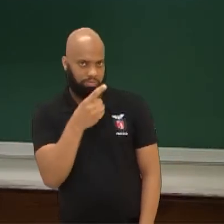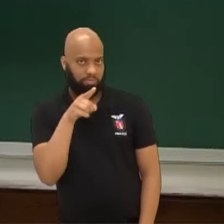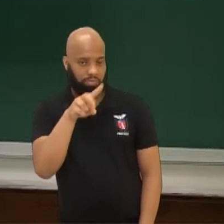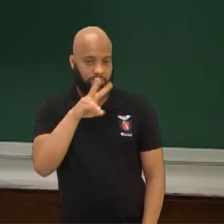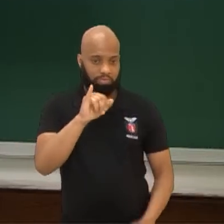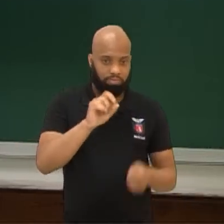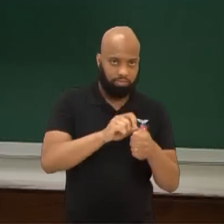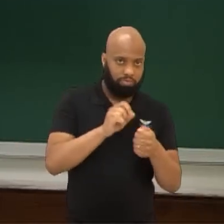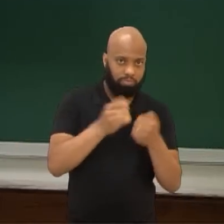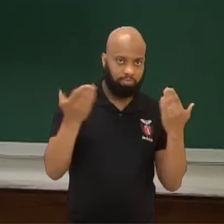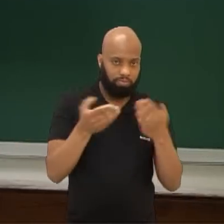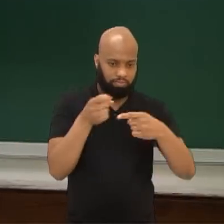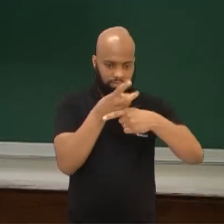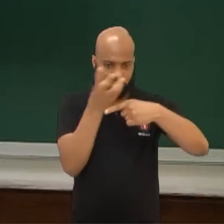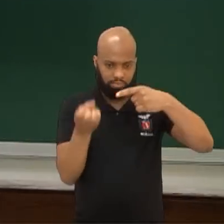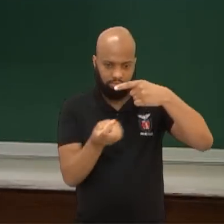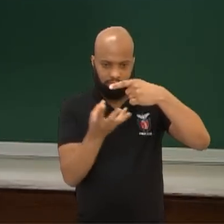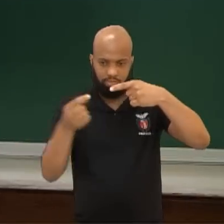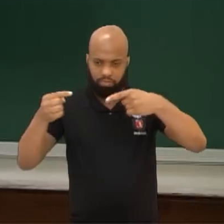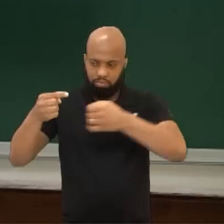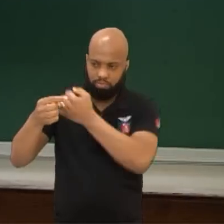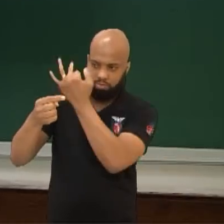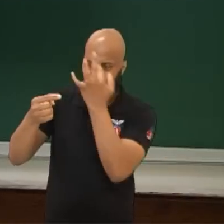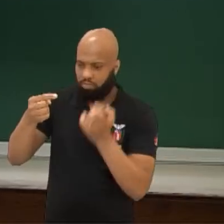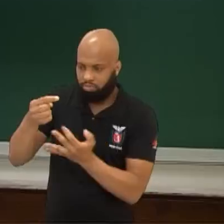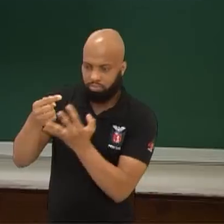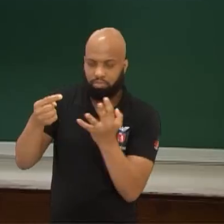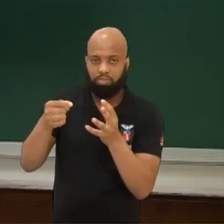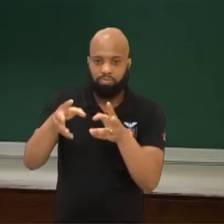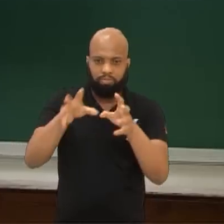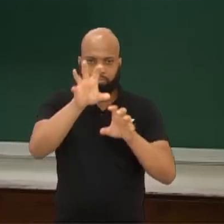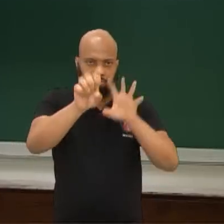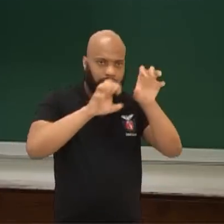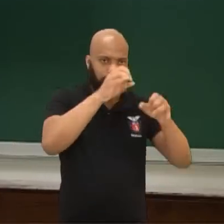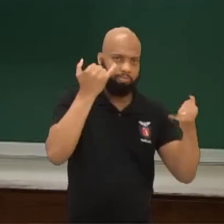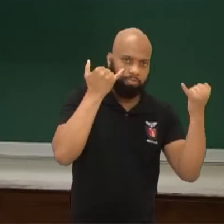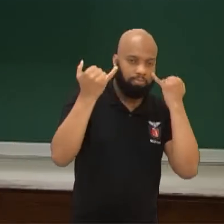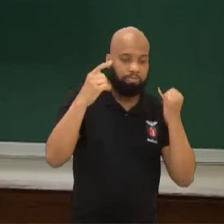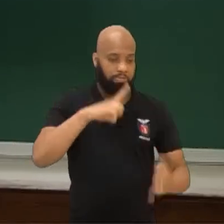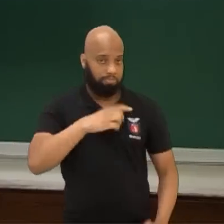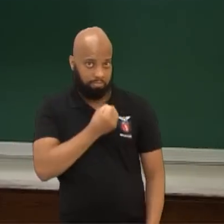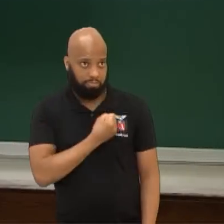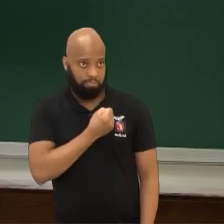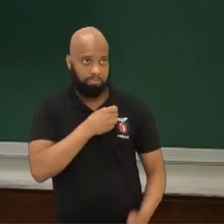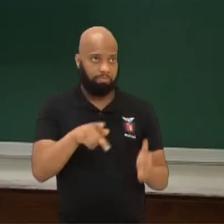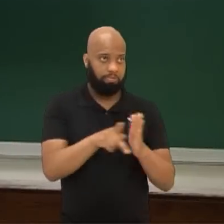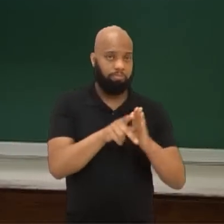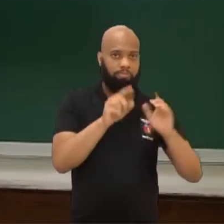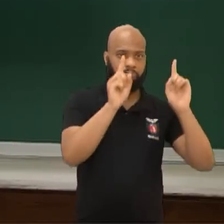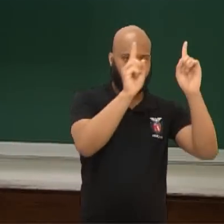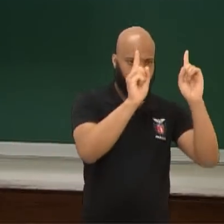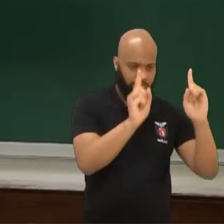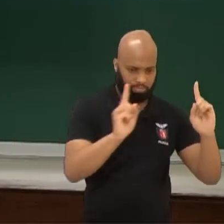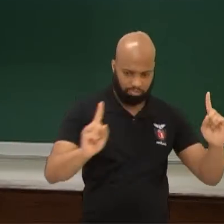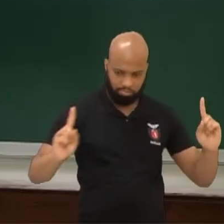vai fazer a proporção, retirar os dados ou os valores que eu tenho aqui dentro dos segmentos, fazer a regrinha de